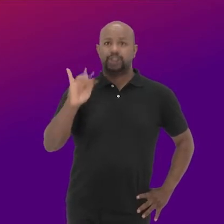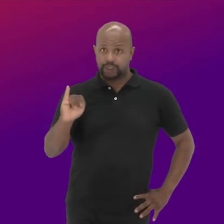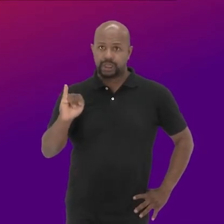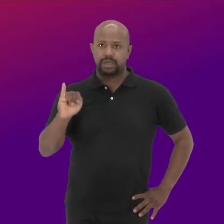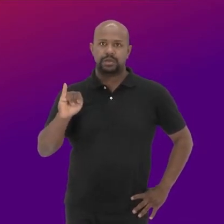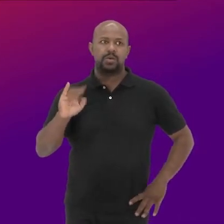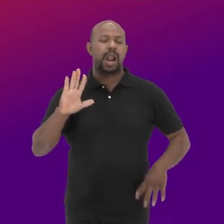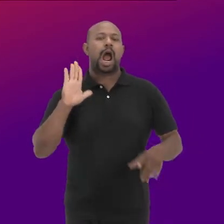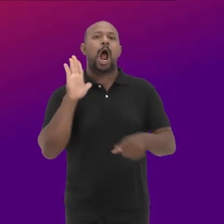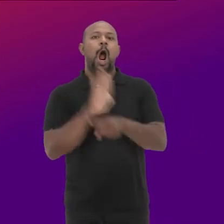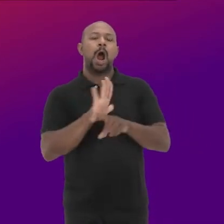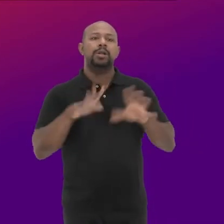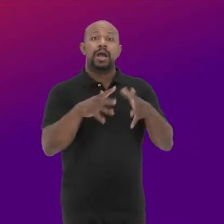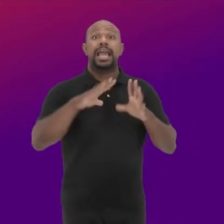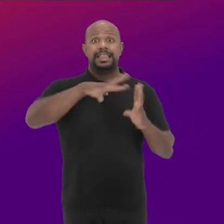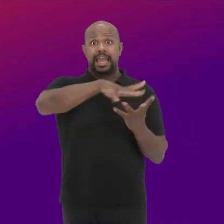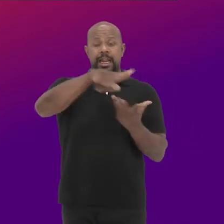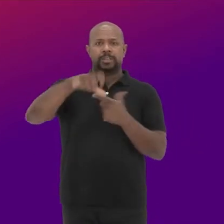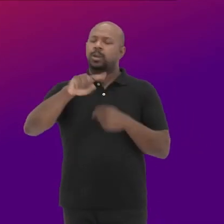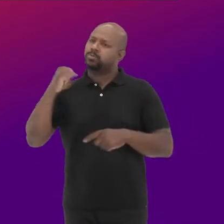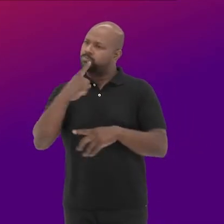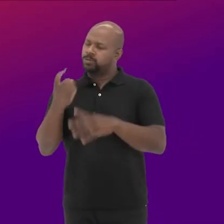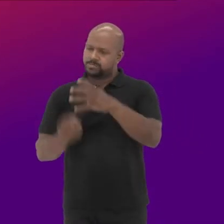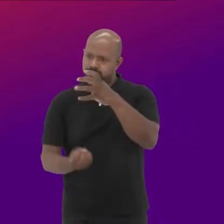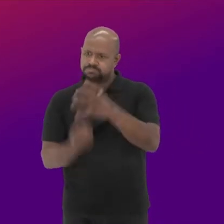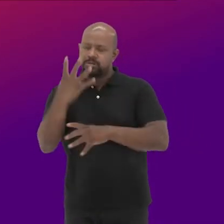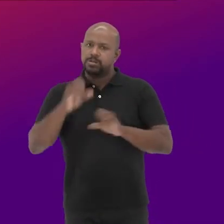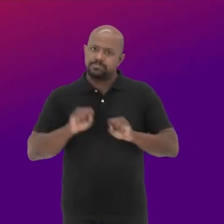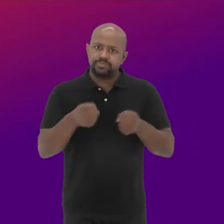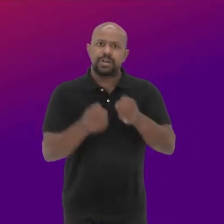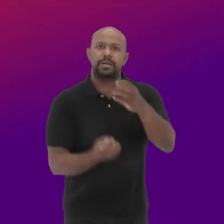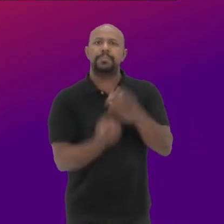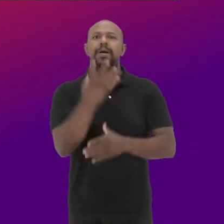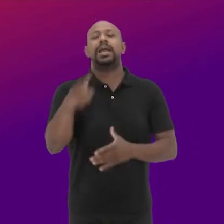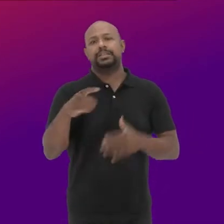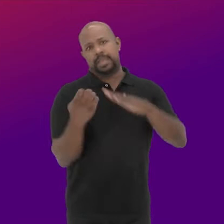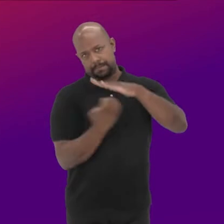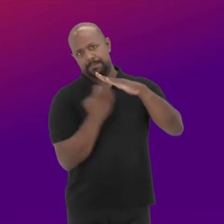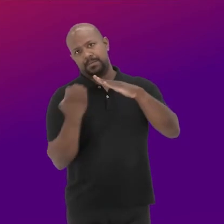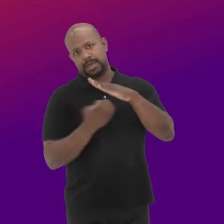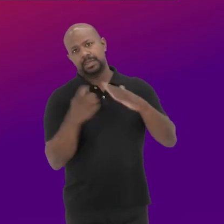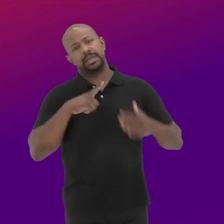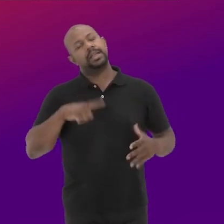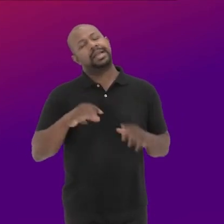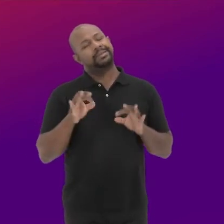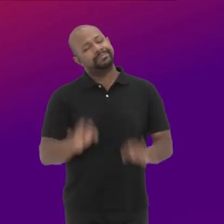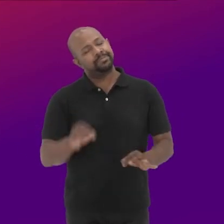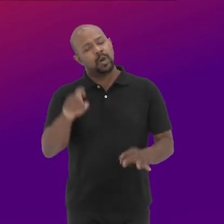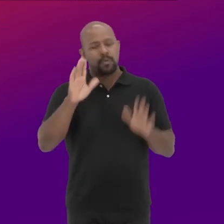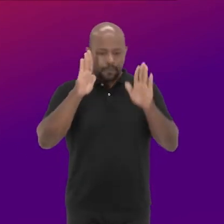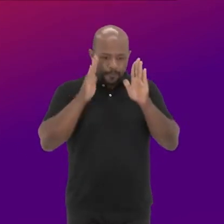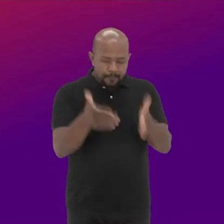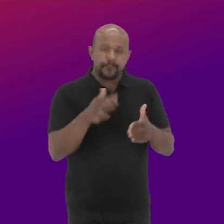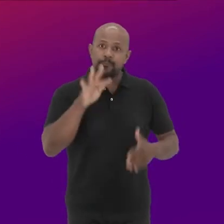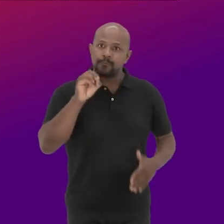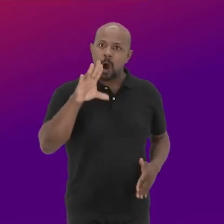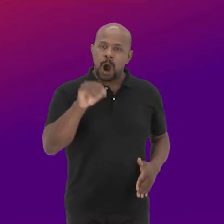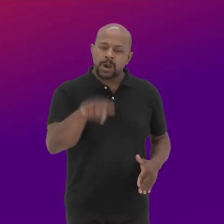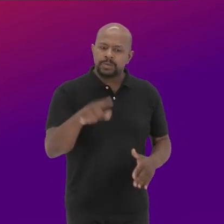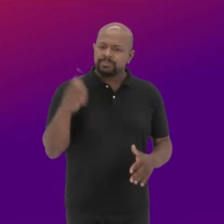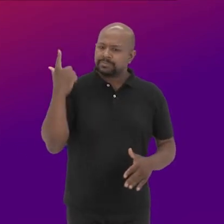quando a cooperação internacional se uniu para criar essa empresa, que tem, na verdade, como